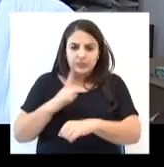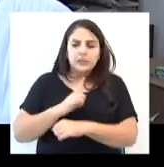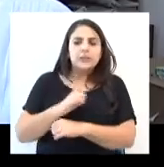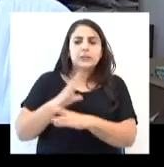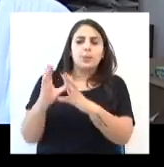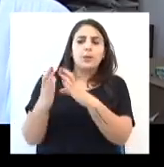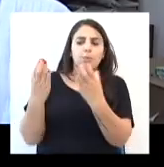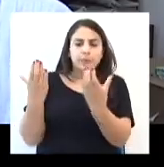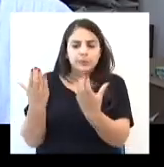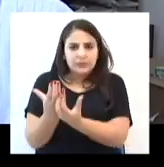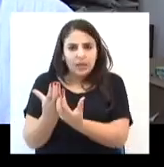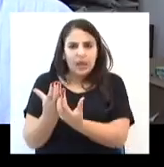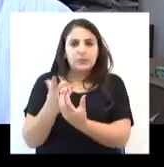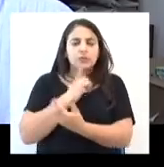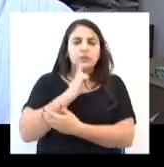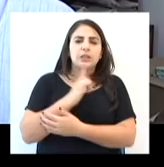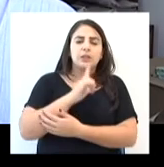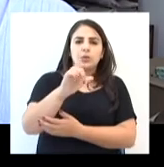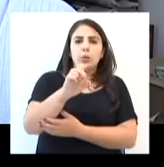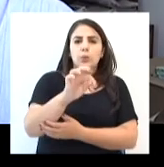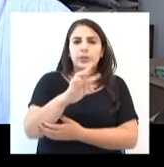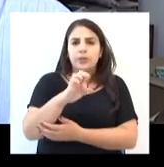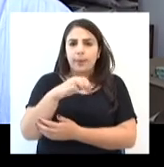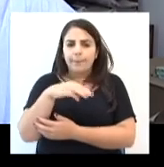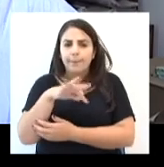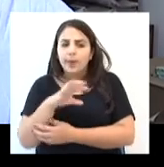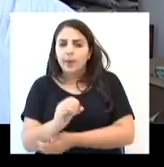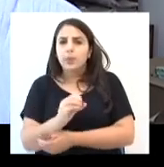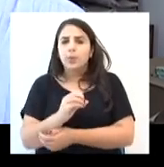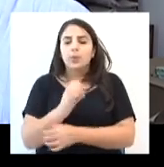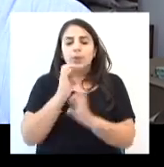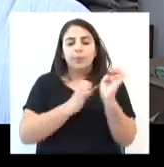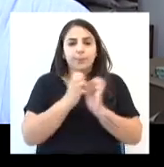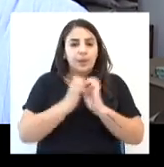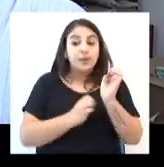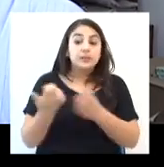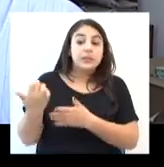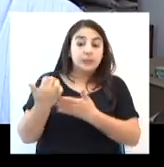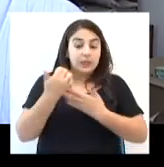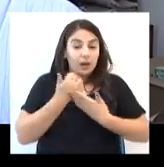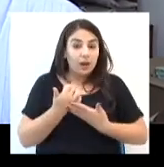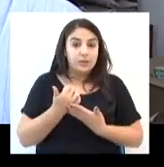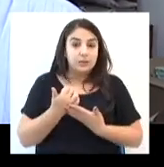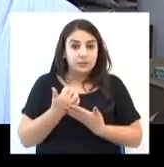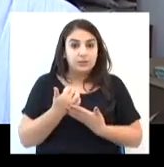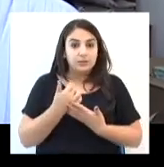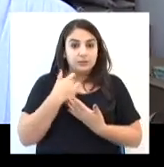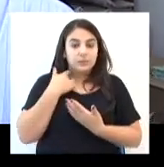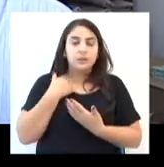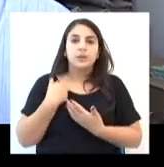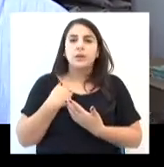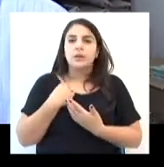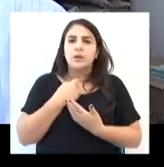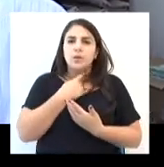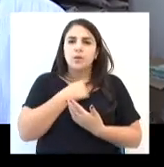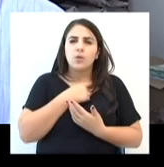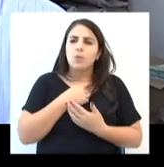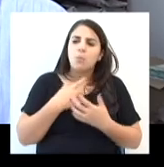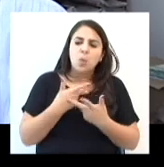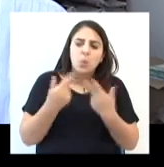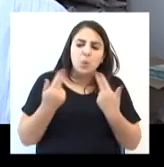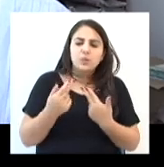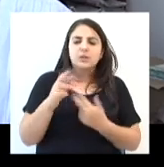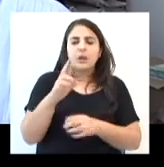alguma comunidade, de algum loteamento, algumas empresas, e isso acaba trazendo um certo ponto de singularidade